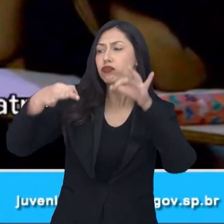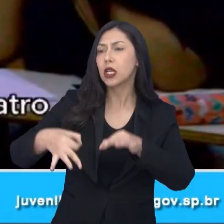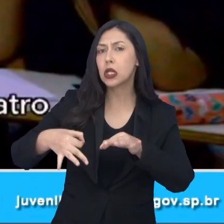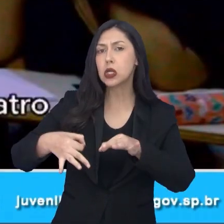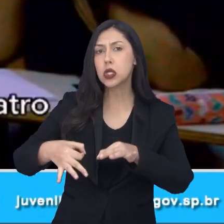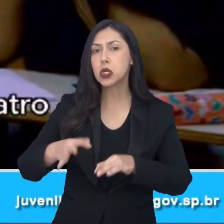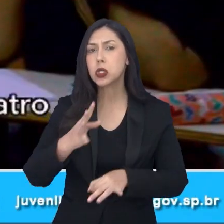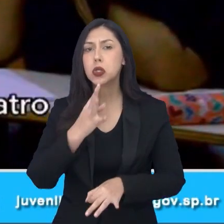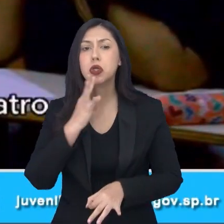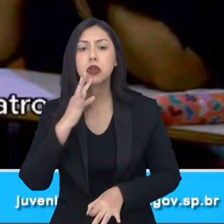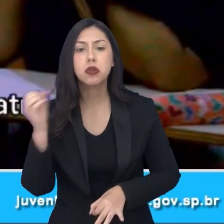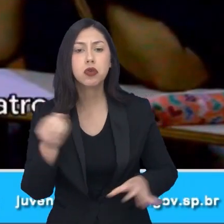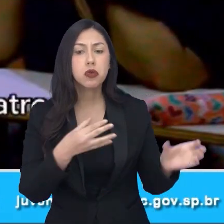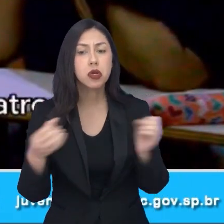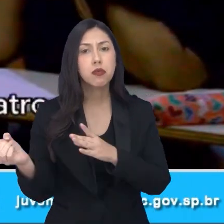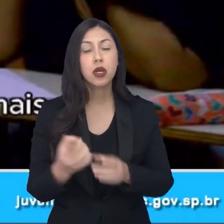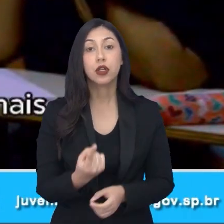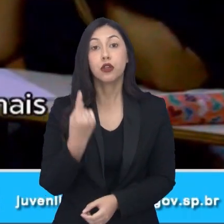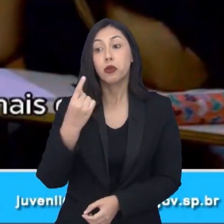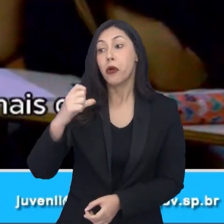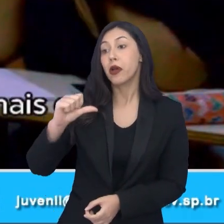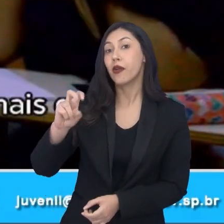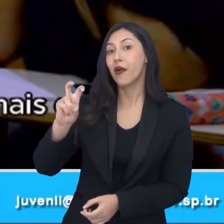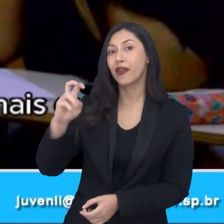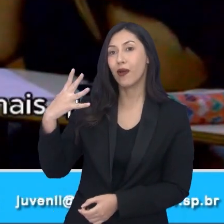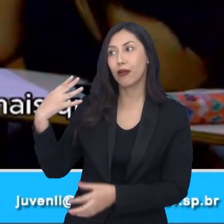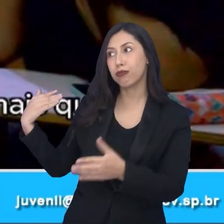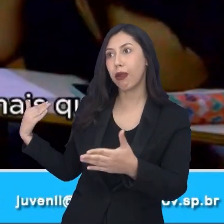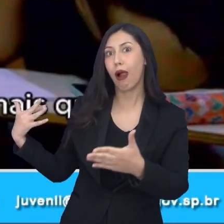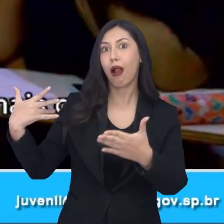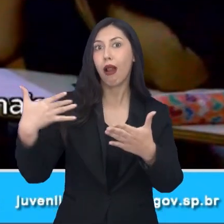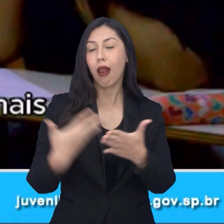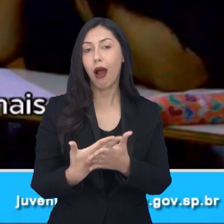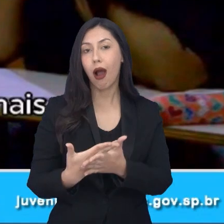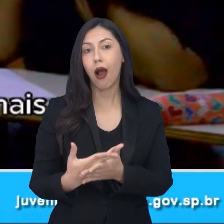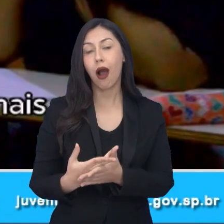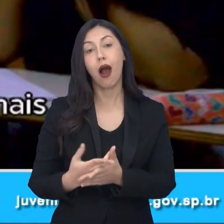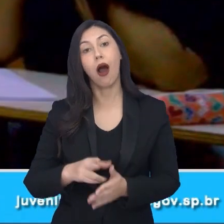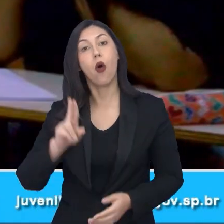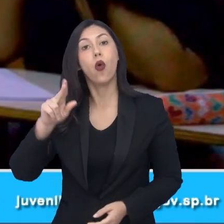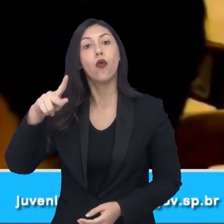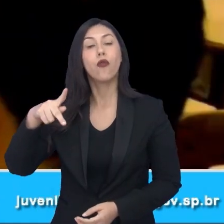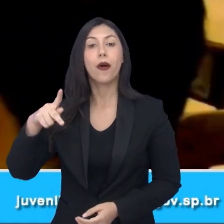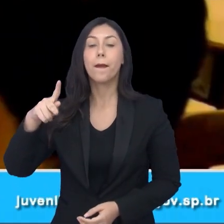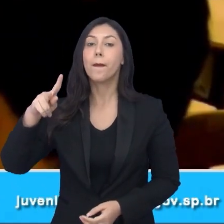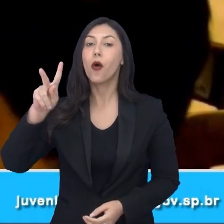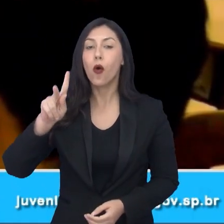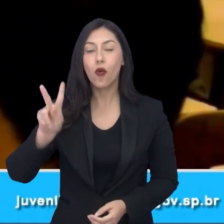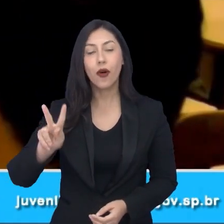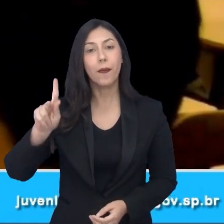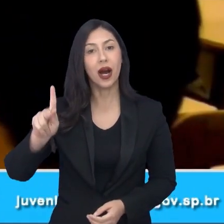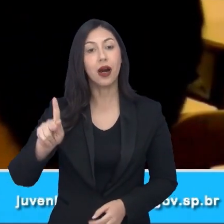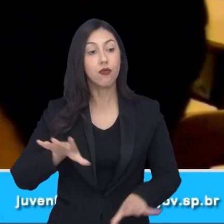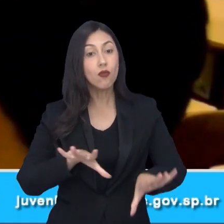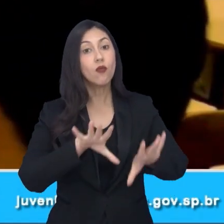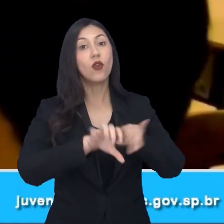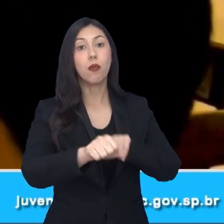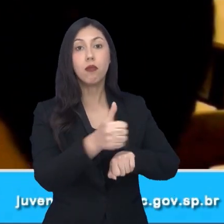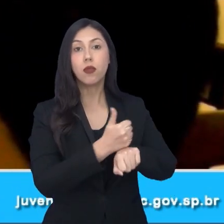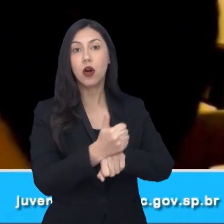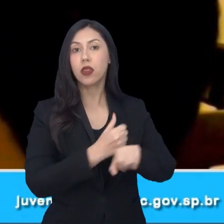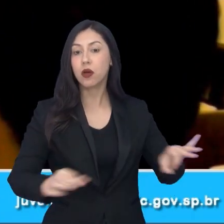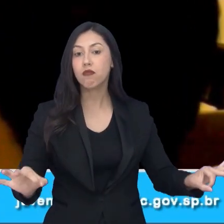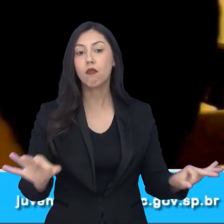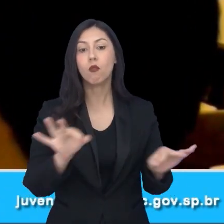desde 1954, a Univap forma profissionais competentes e mais que preparados para o mercado de trabalho.